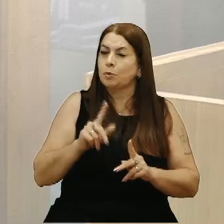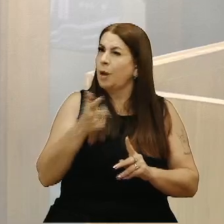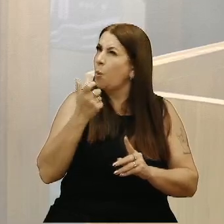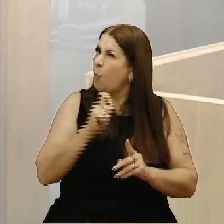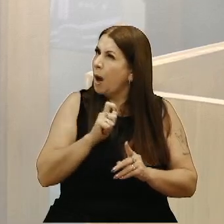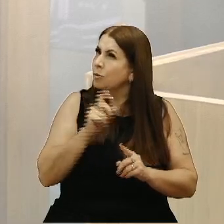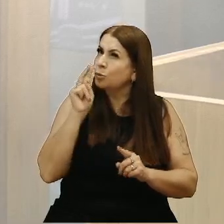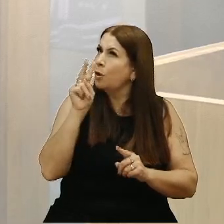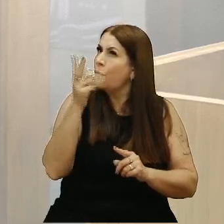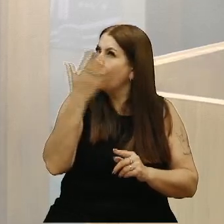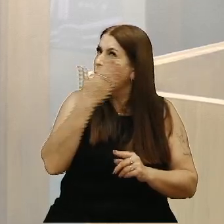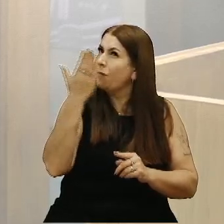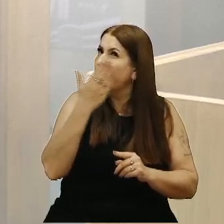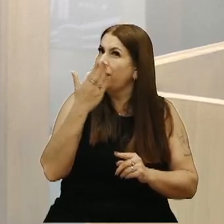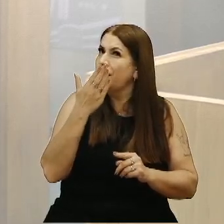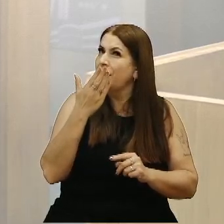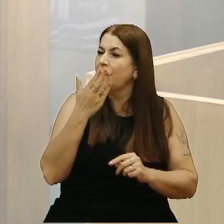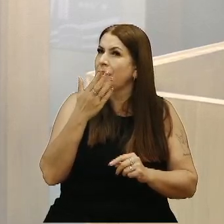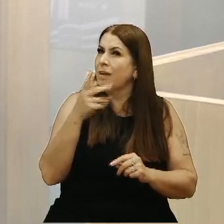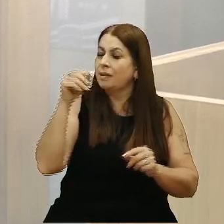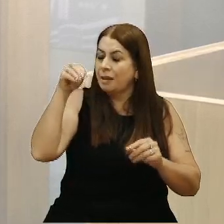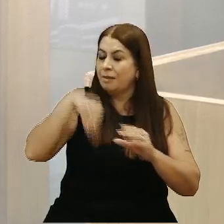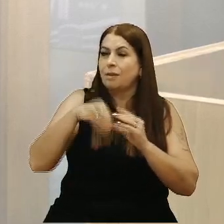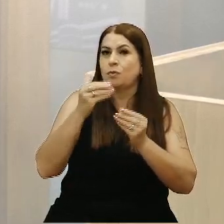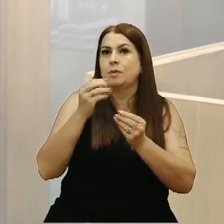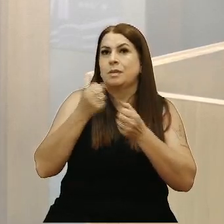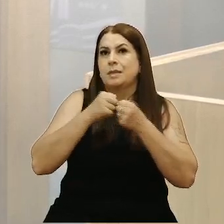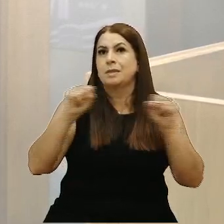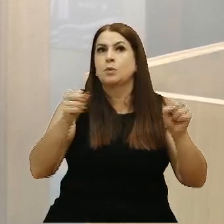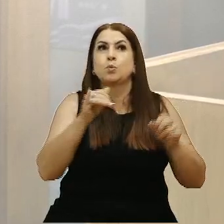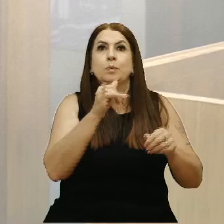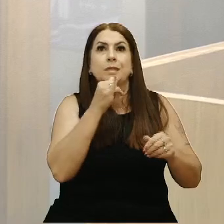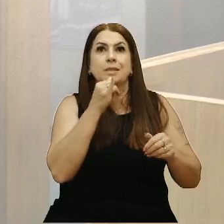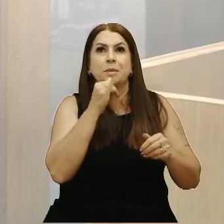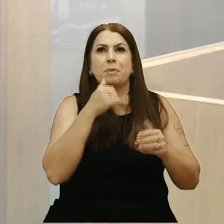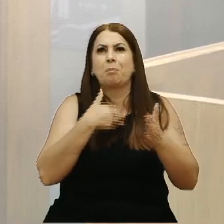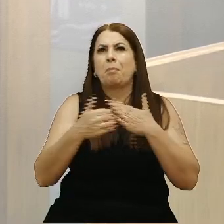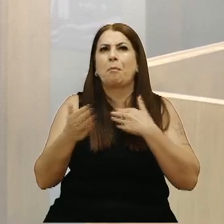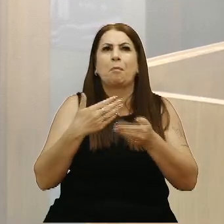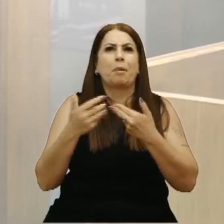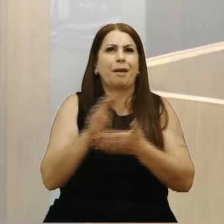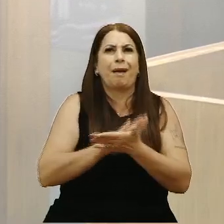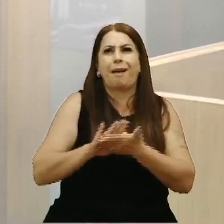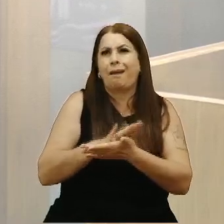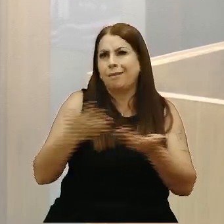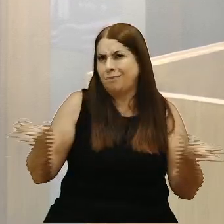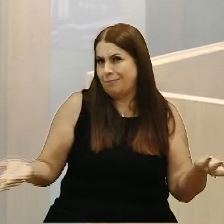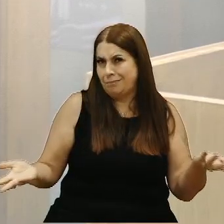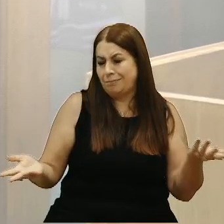não vê quem é que está nas pastas e usa um exemplo que não serve para nada,